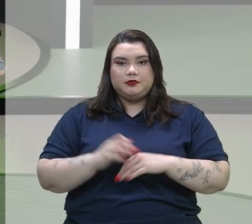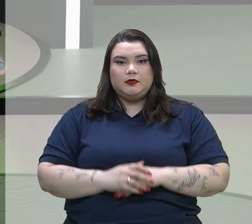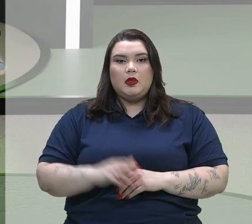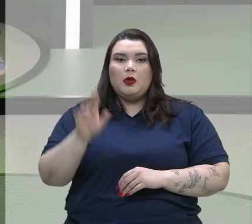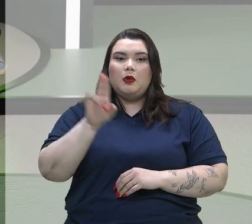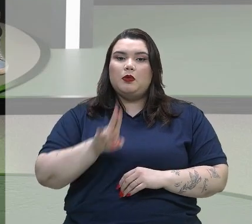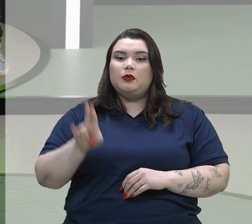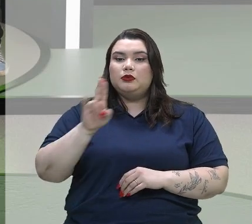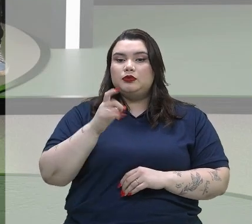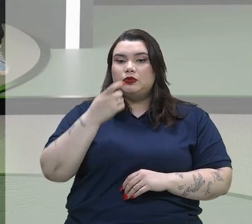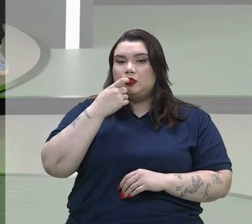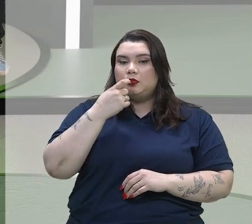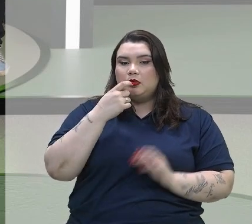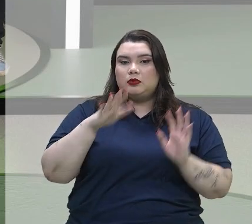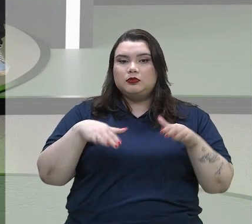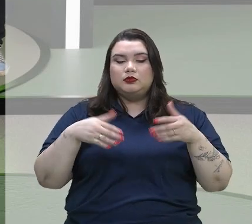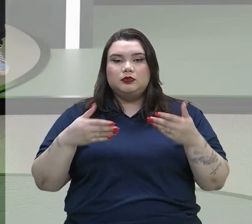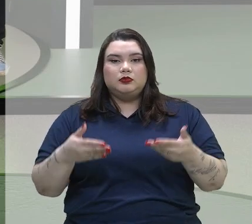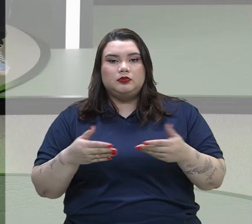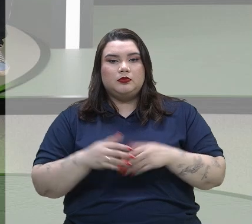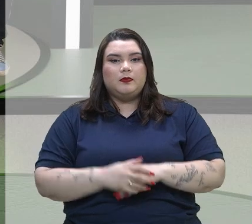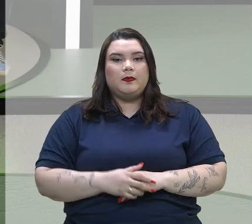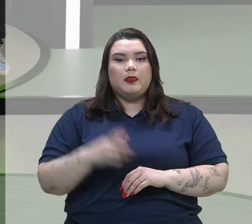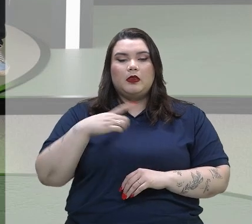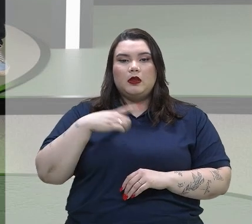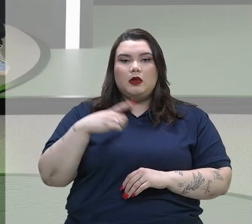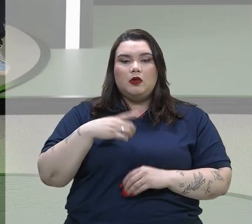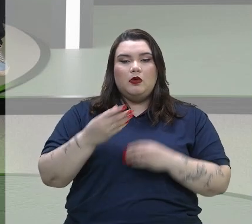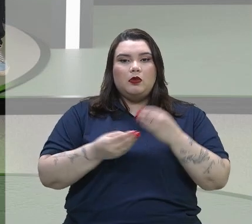dos plásticos? Nós temos aí